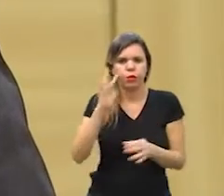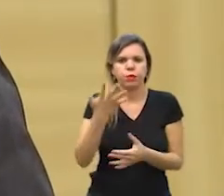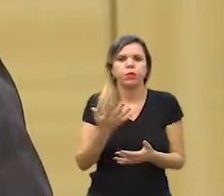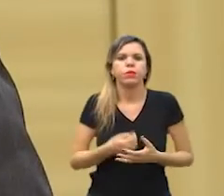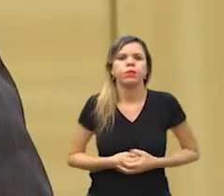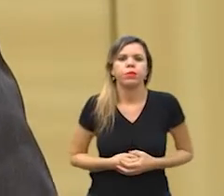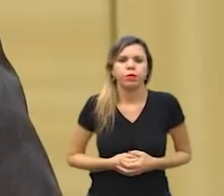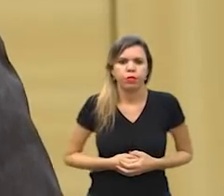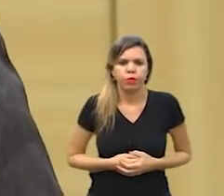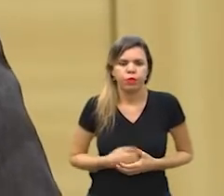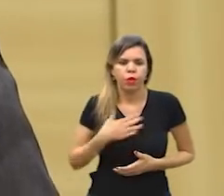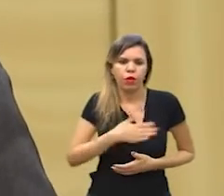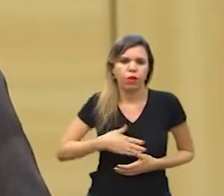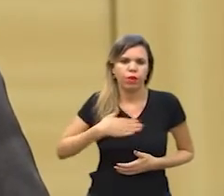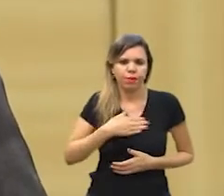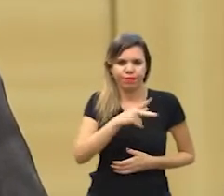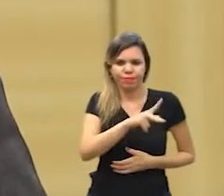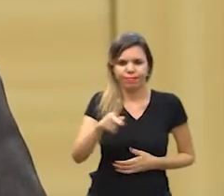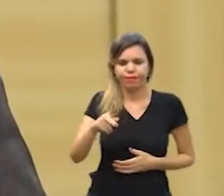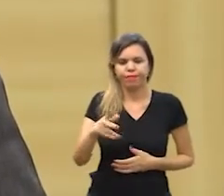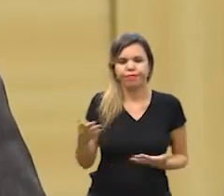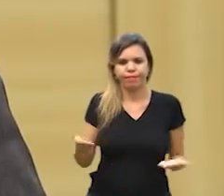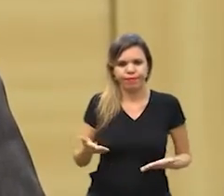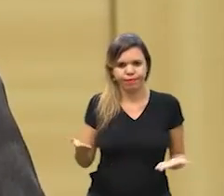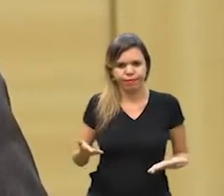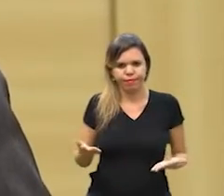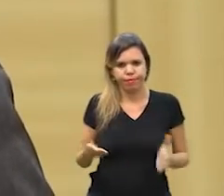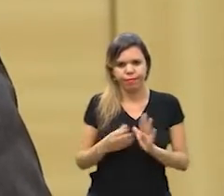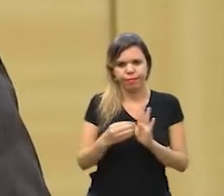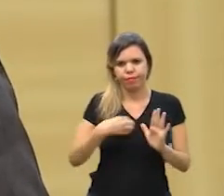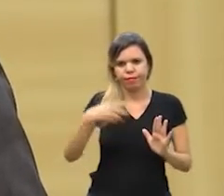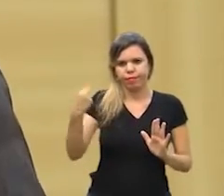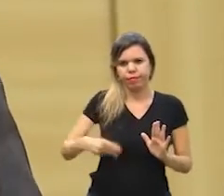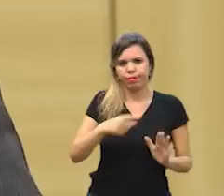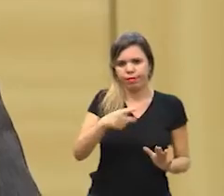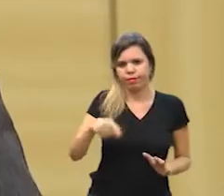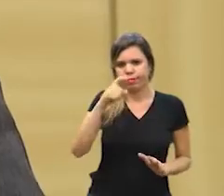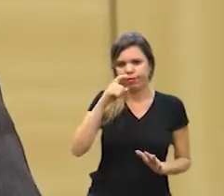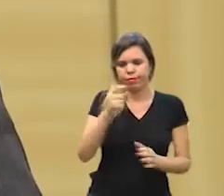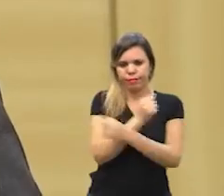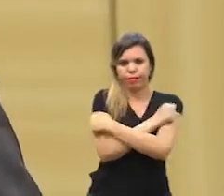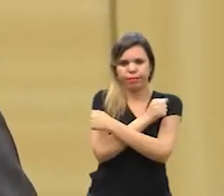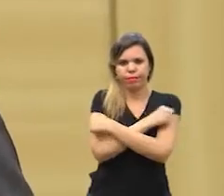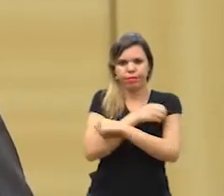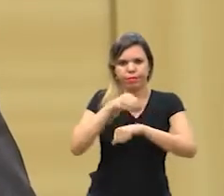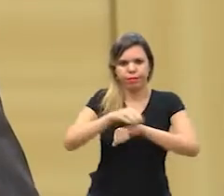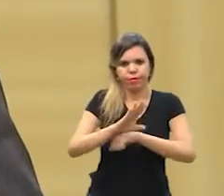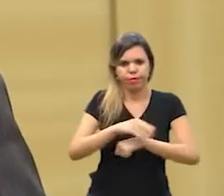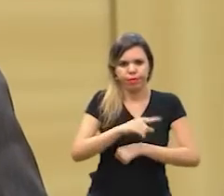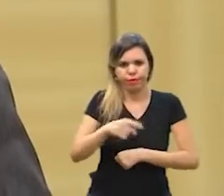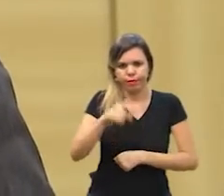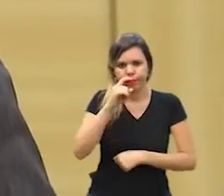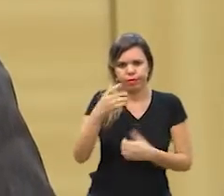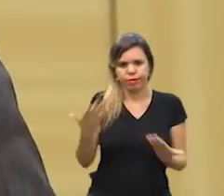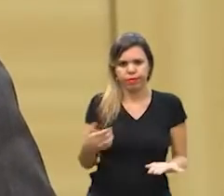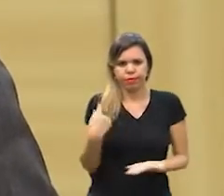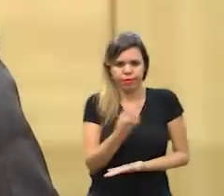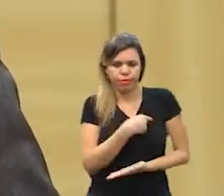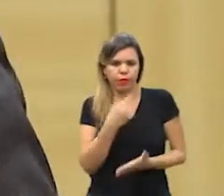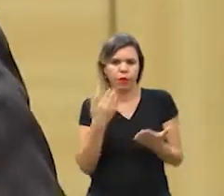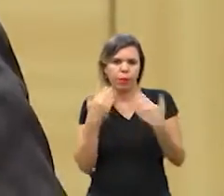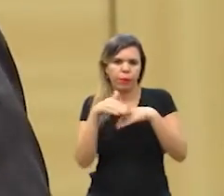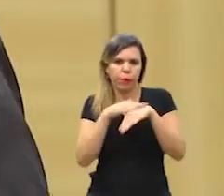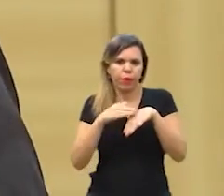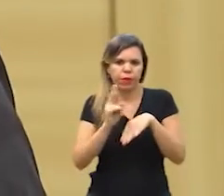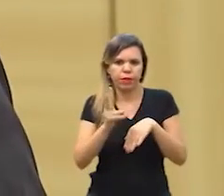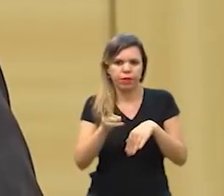com resultado. Gosto muito do presidente eleito, o estilo dele, o Zé Carlos, deixo até um abraço, Zé, e a gente,